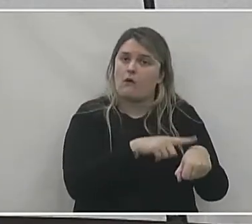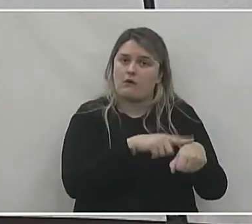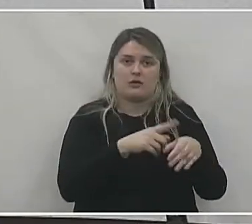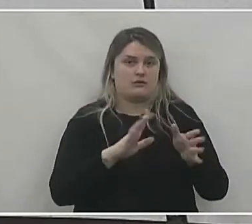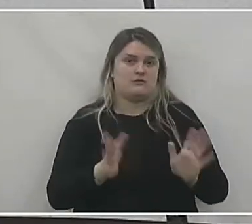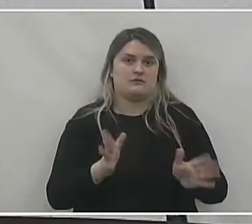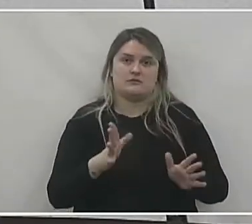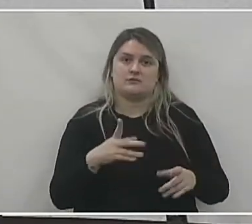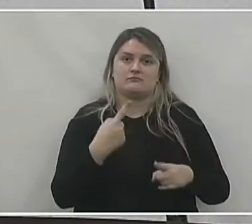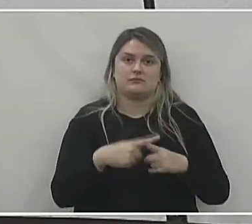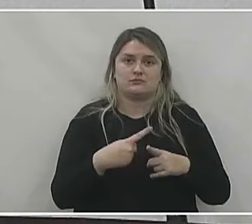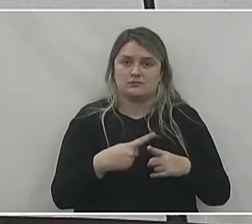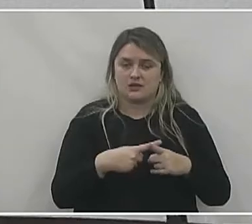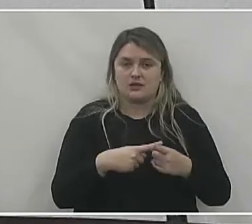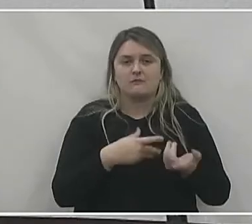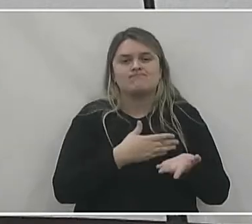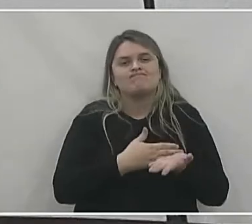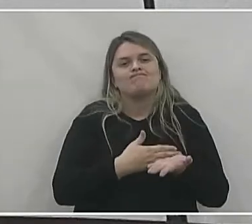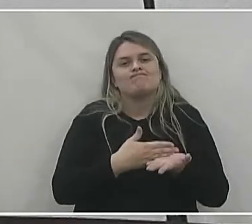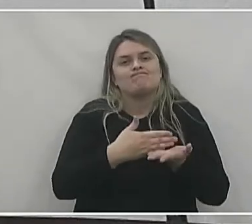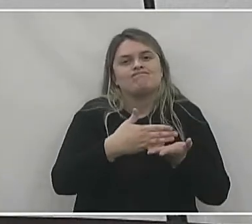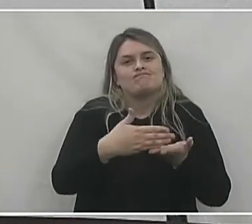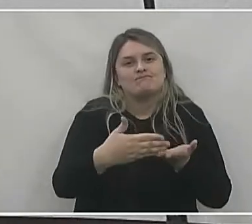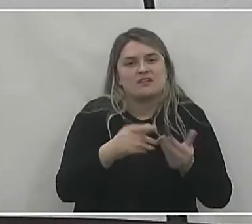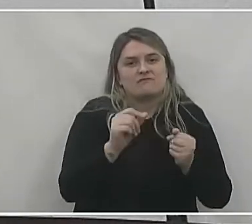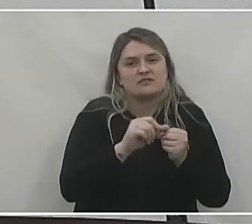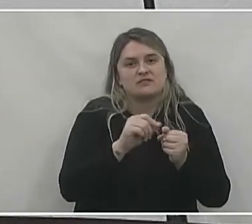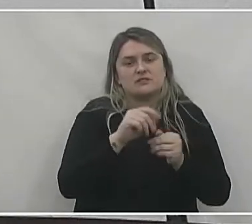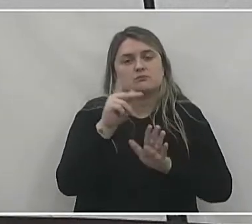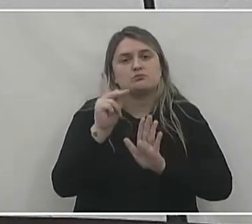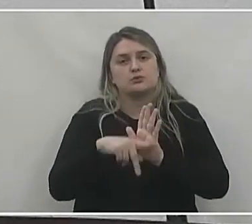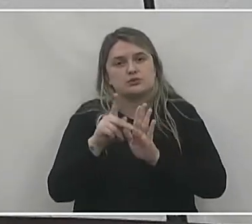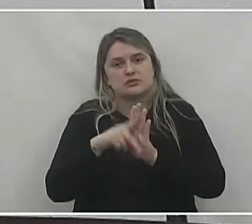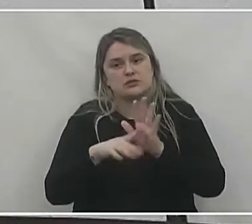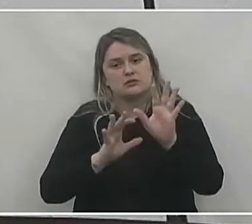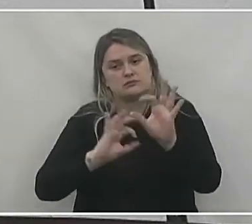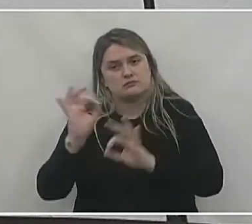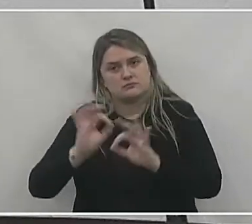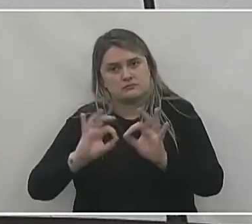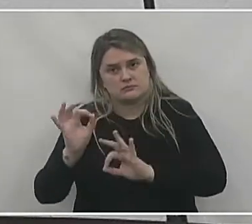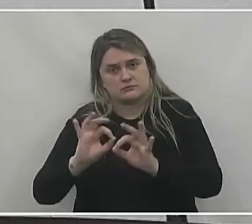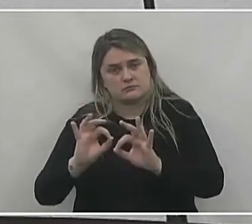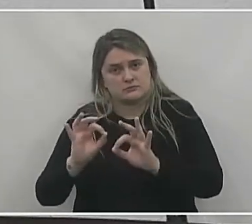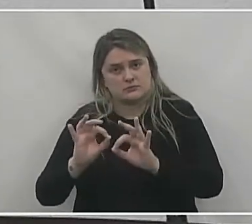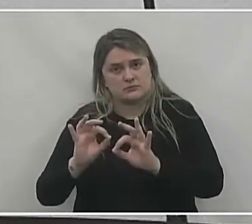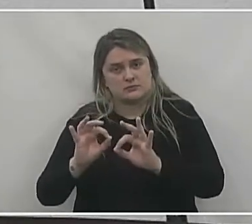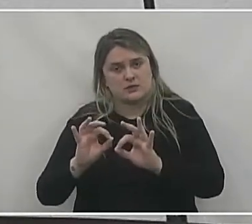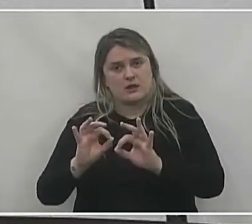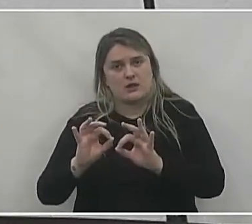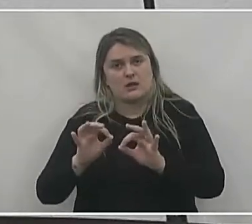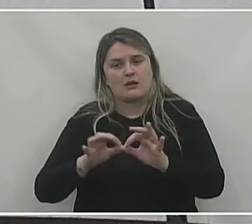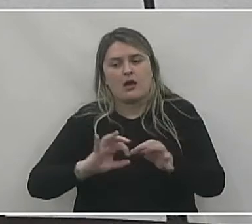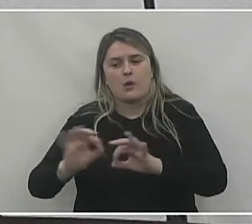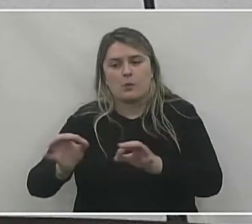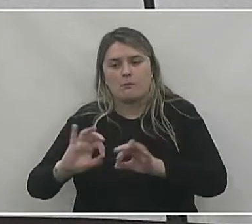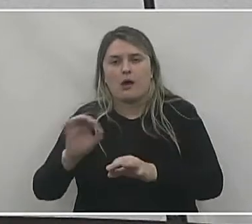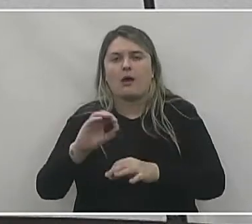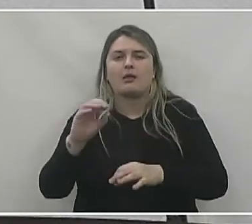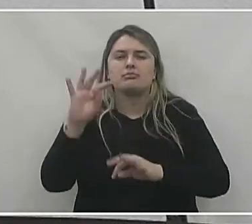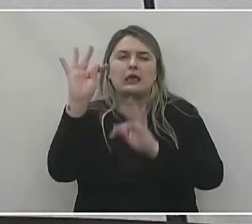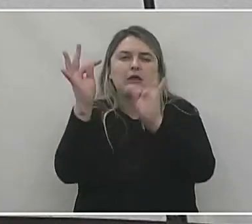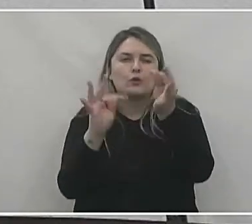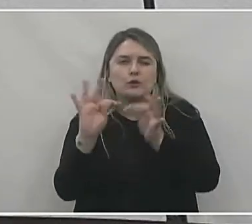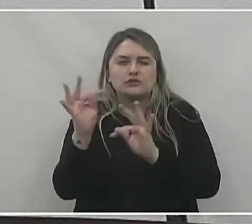agora, porque eles estão começando a fazer o projeto, elaborar o projeto de restauração e